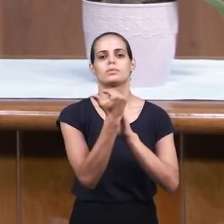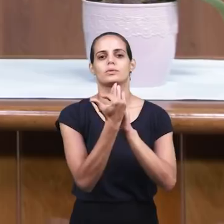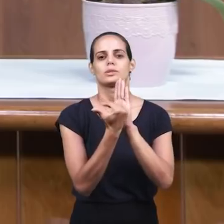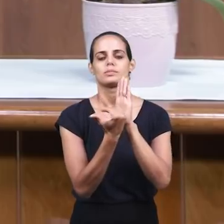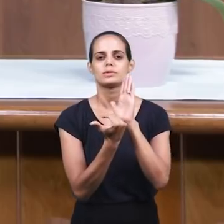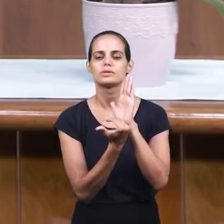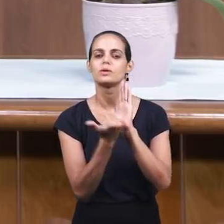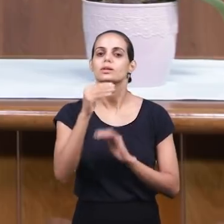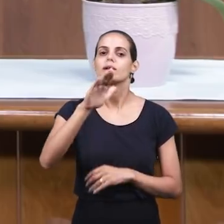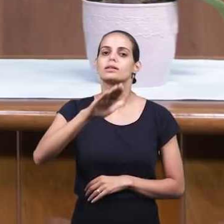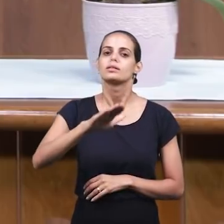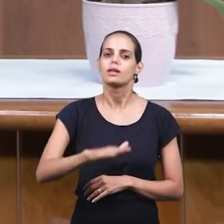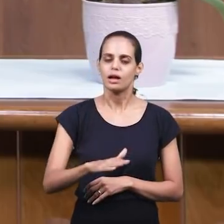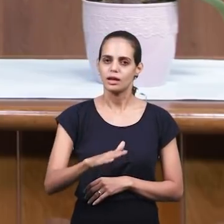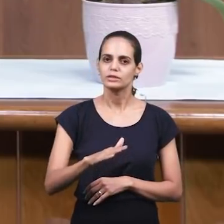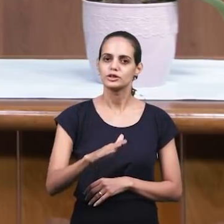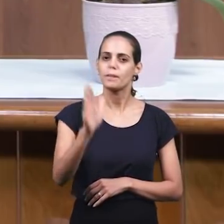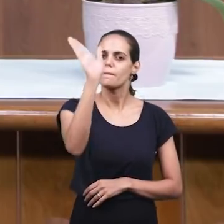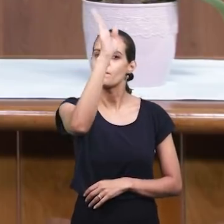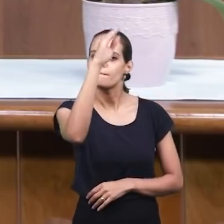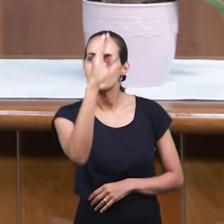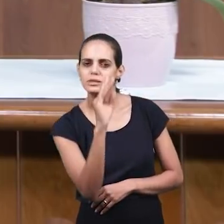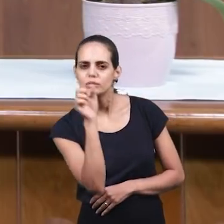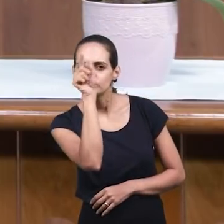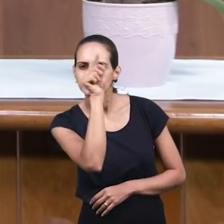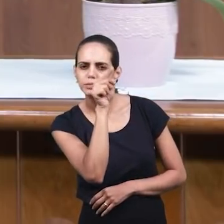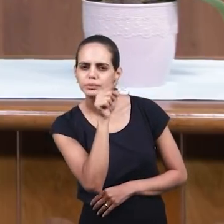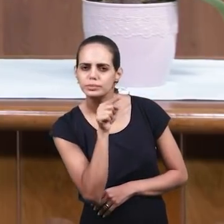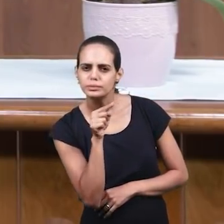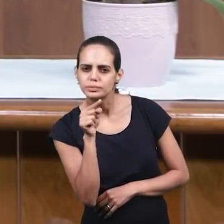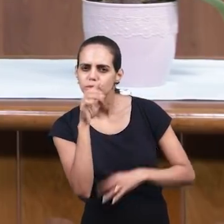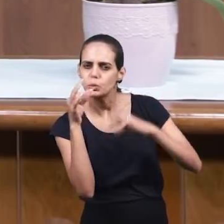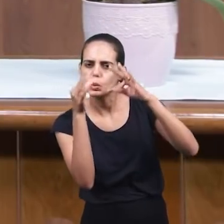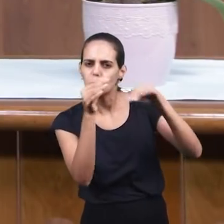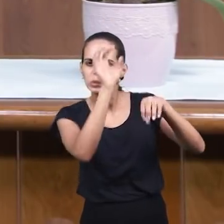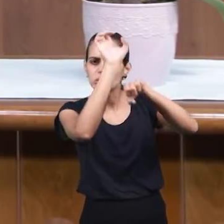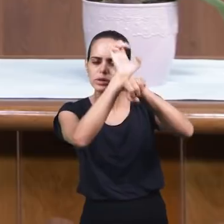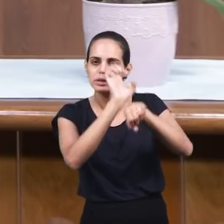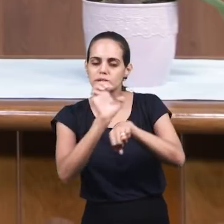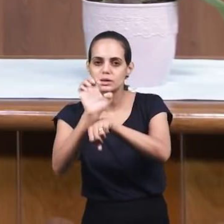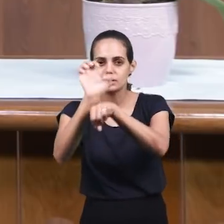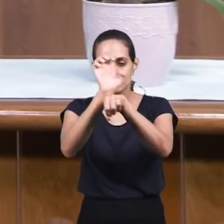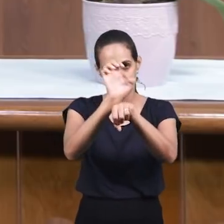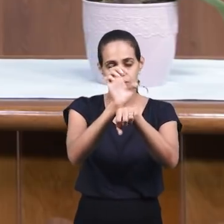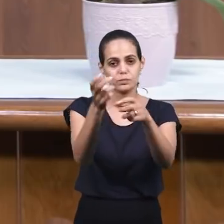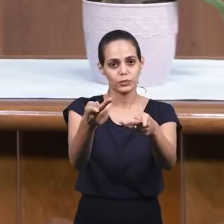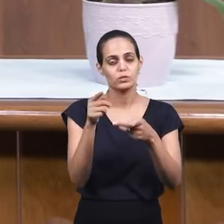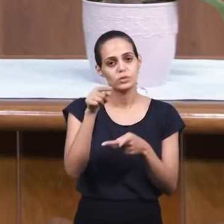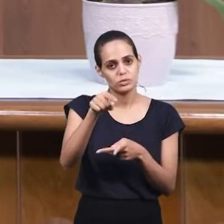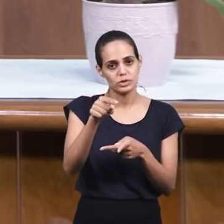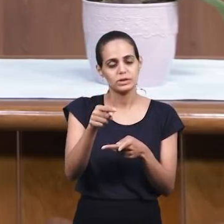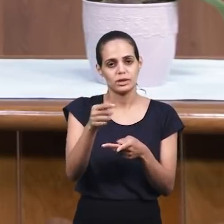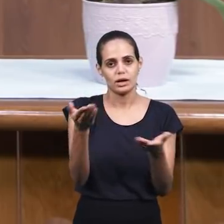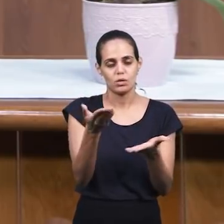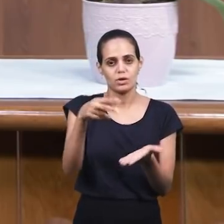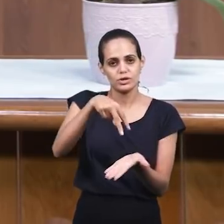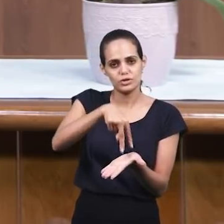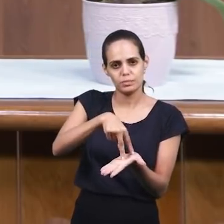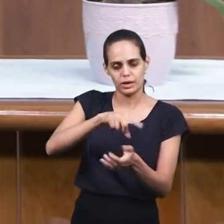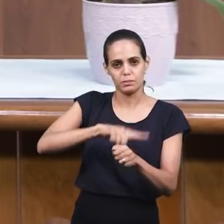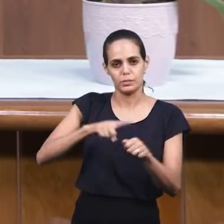para todo o Brasil. Nós vamos orar, vamos clamar pelo sangue de Jesus. Eu convido você que está assistindo essa programação a se colocar de